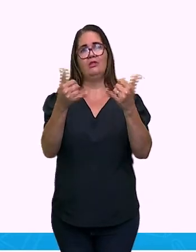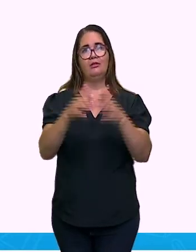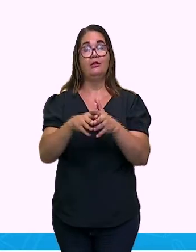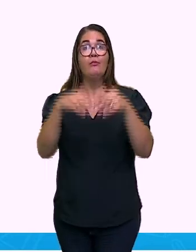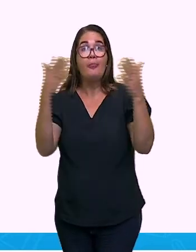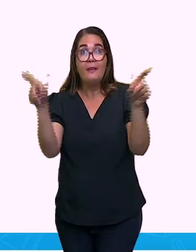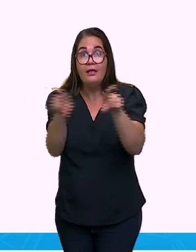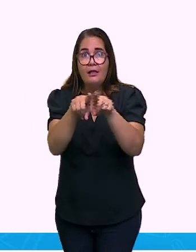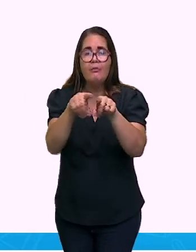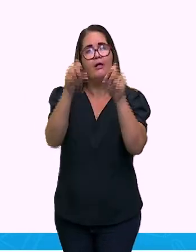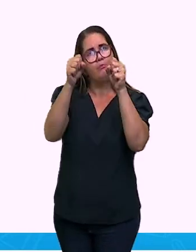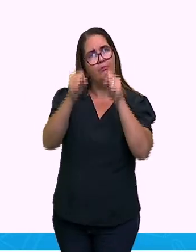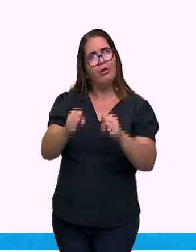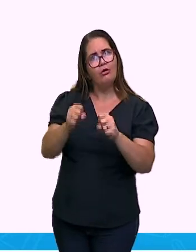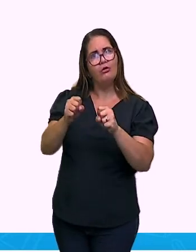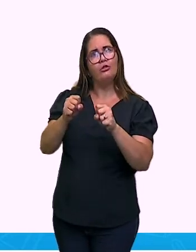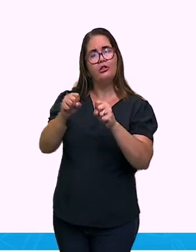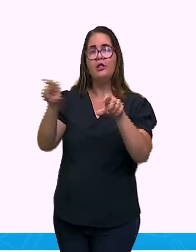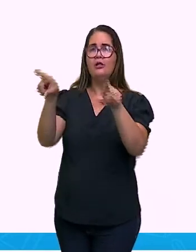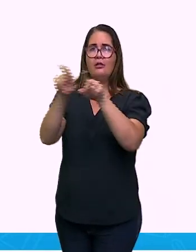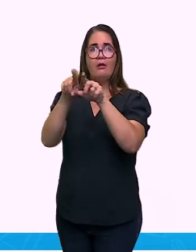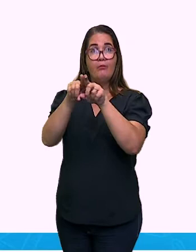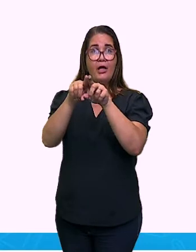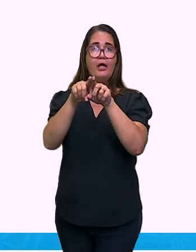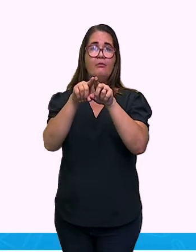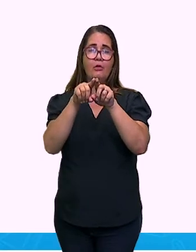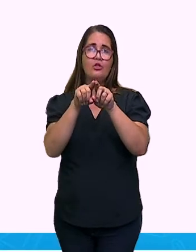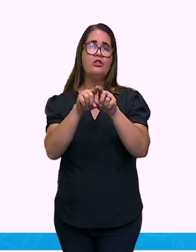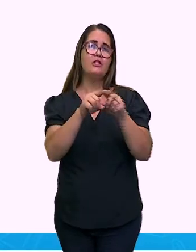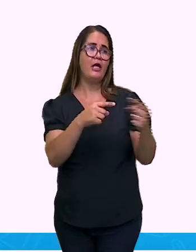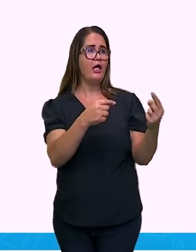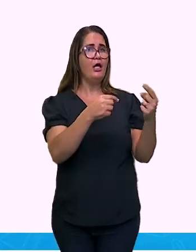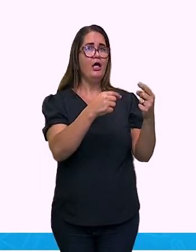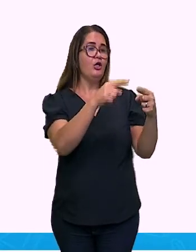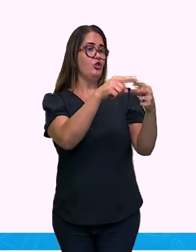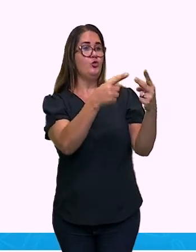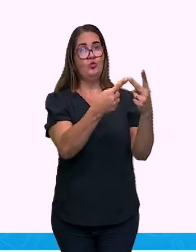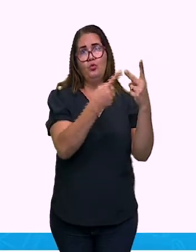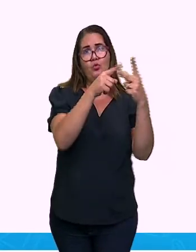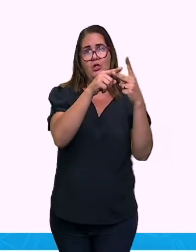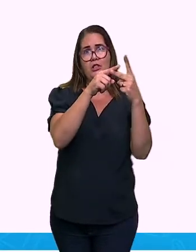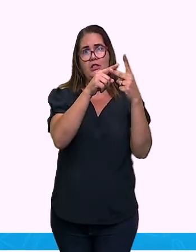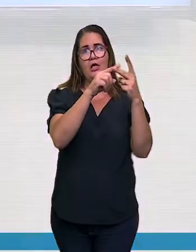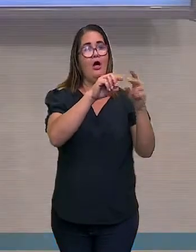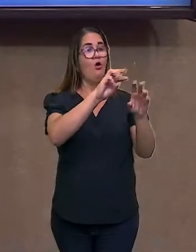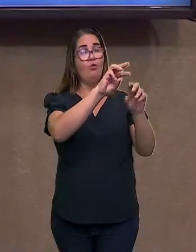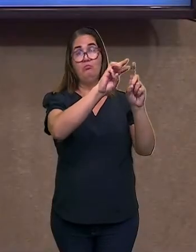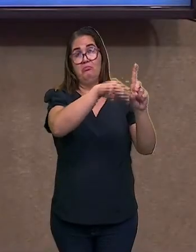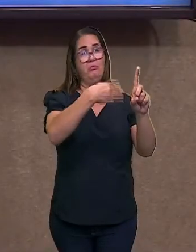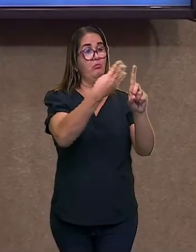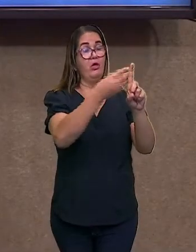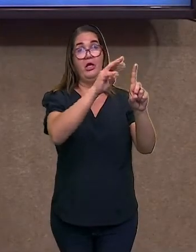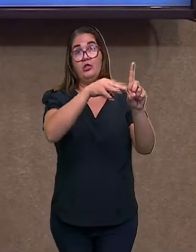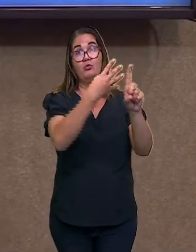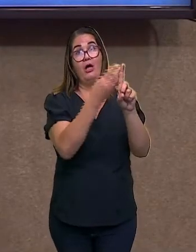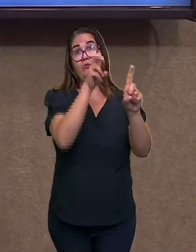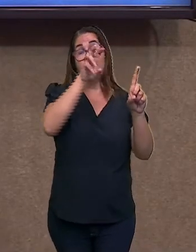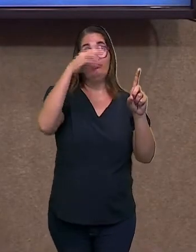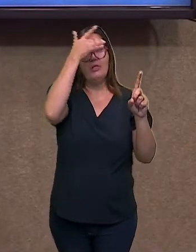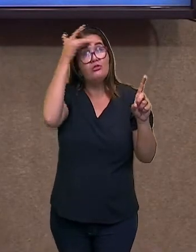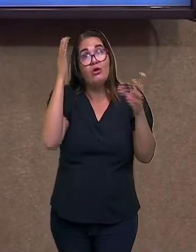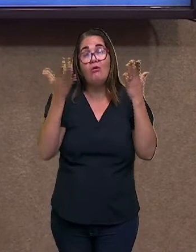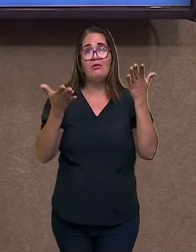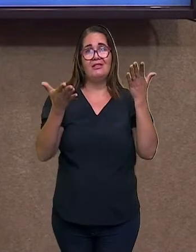ela pode ser exclusiva ou coletiva. Como assim? É exclusiva quando